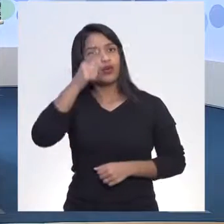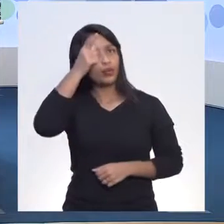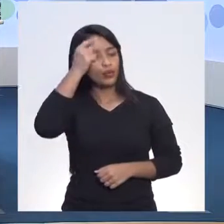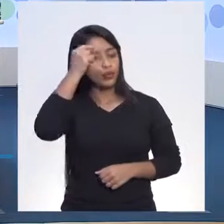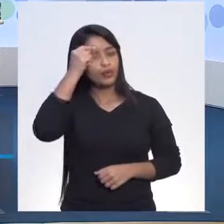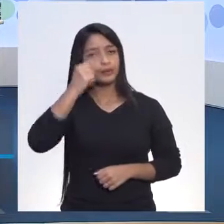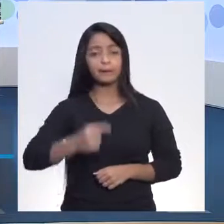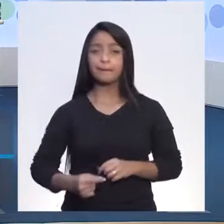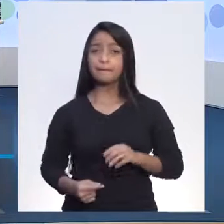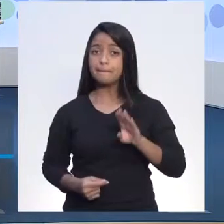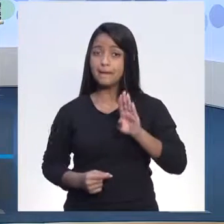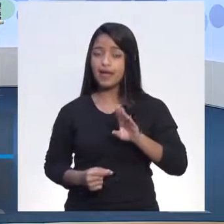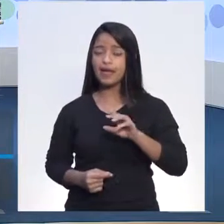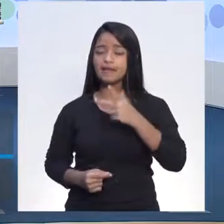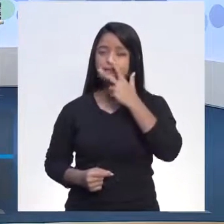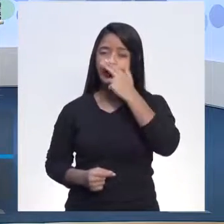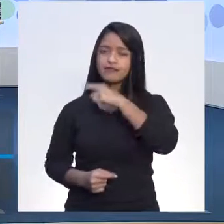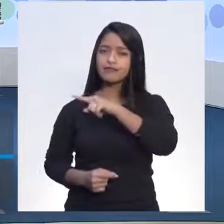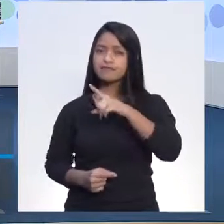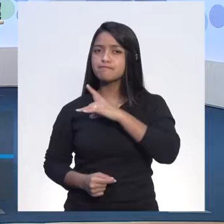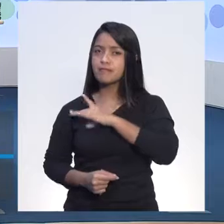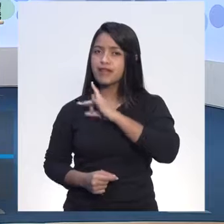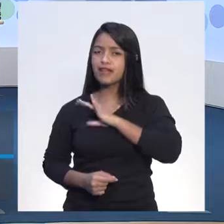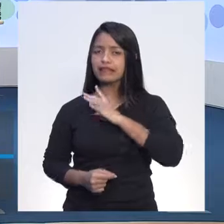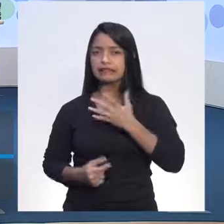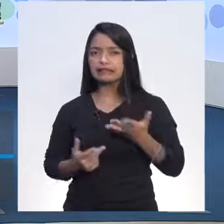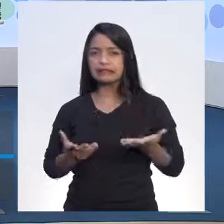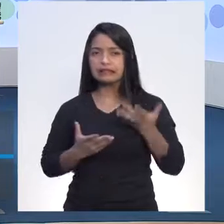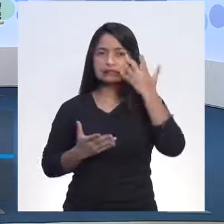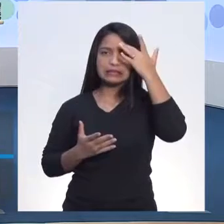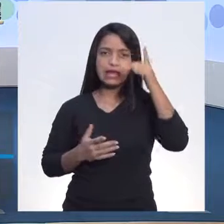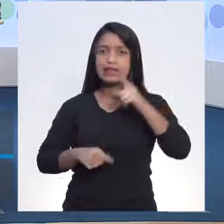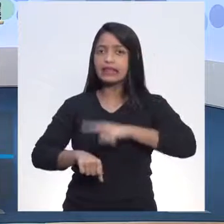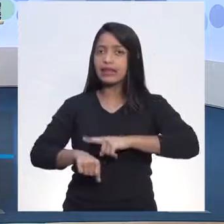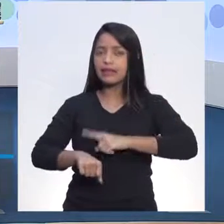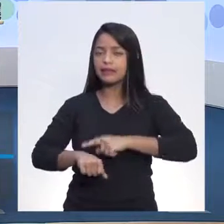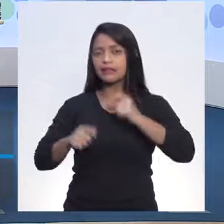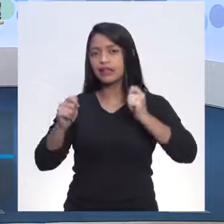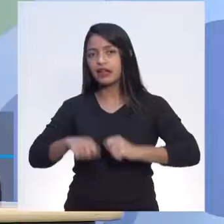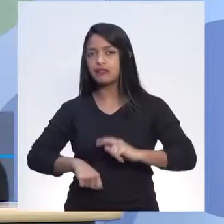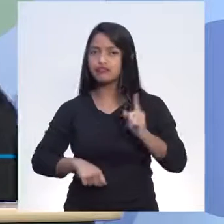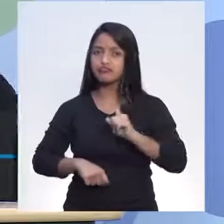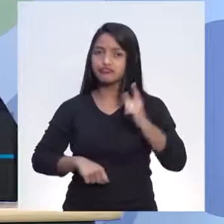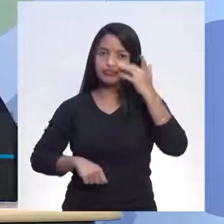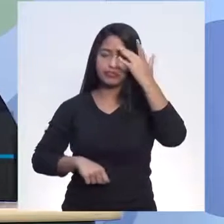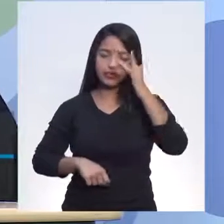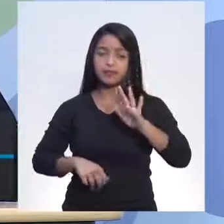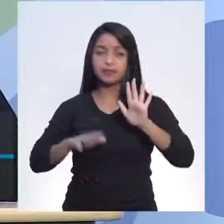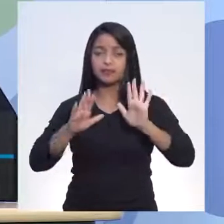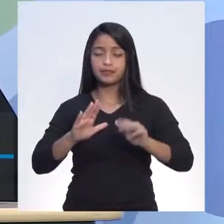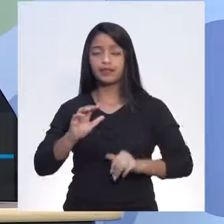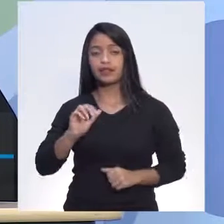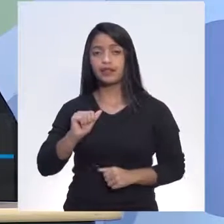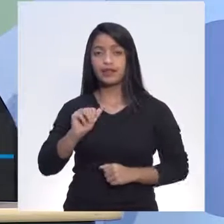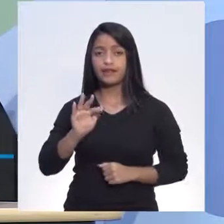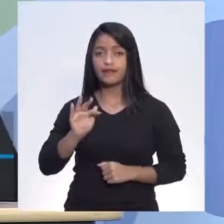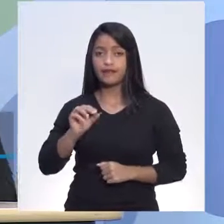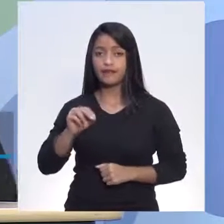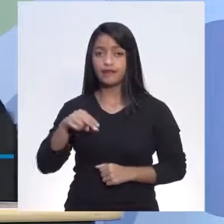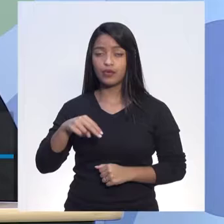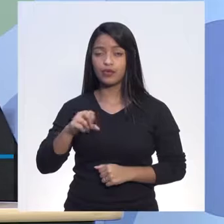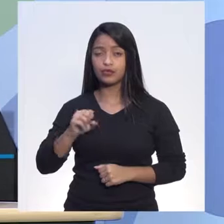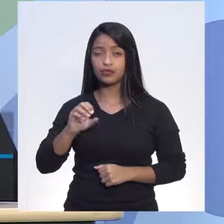O pessoal ficou meio receoso aqui, não sei se não deu tempo, enfim, tá ok? Mas o Afonso aqui, ó, na letra A, ele